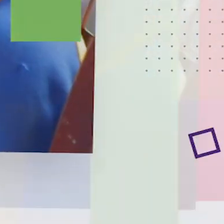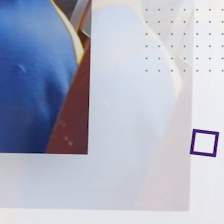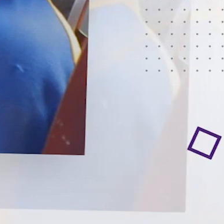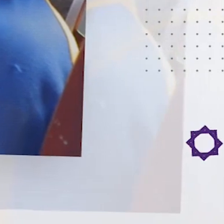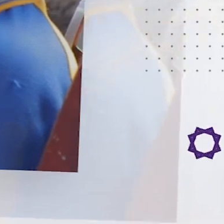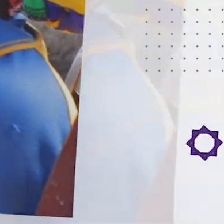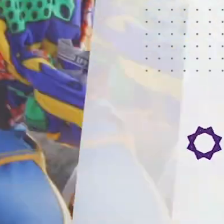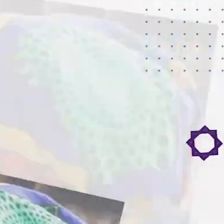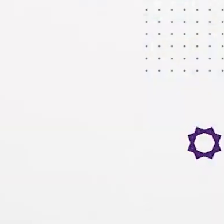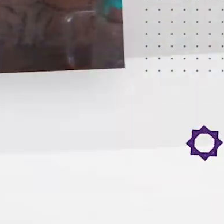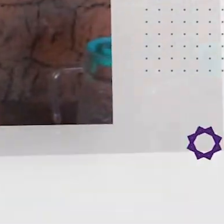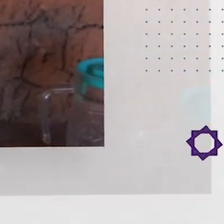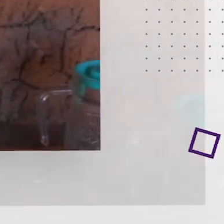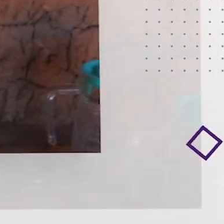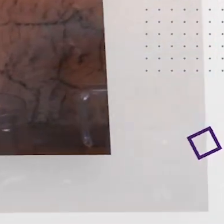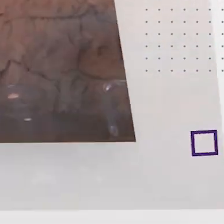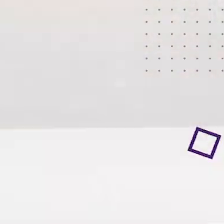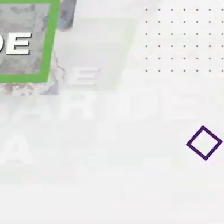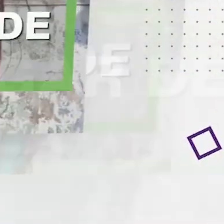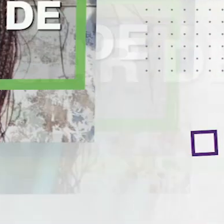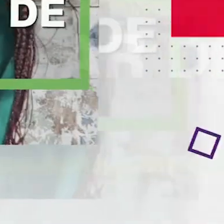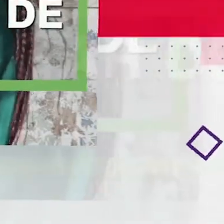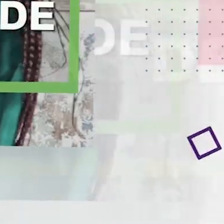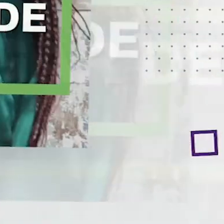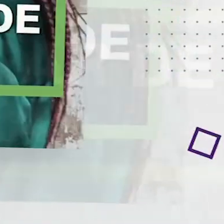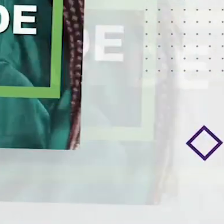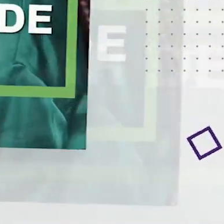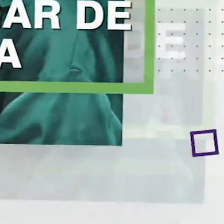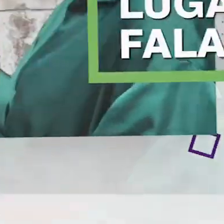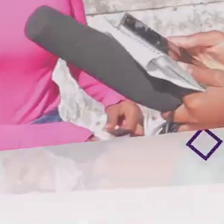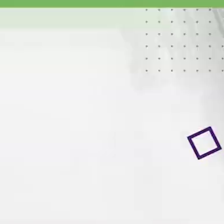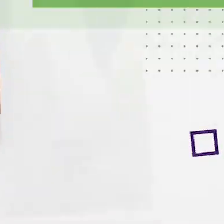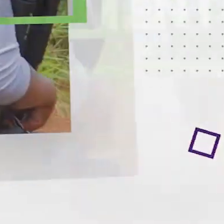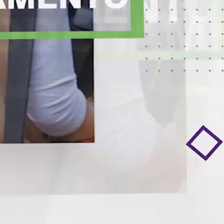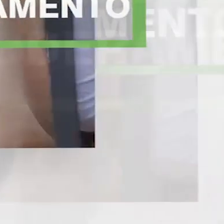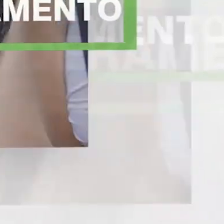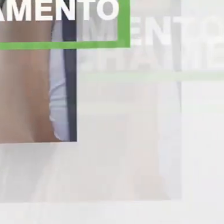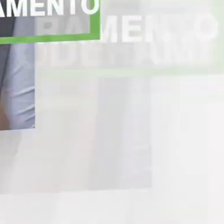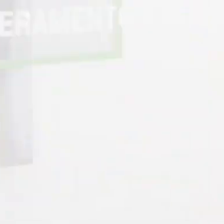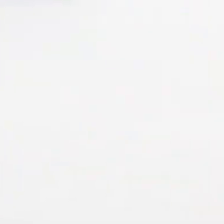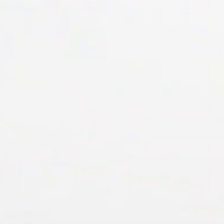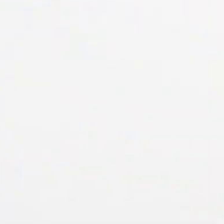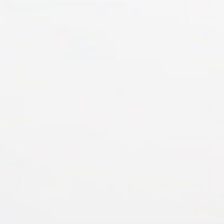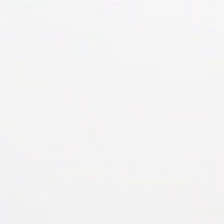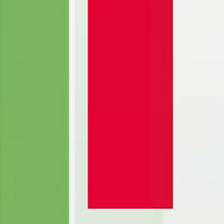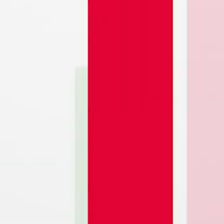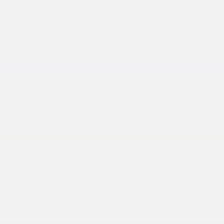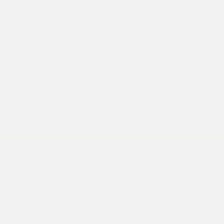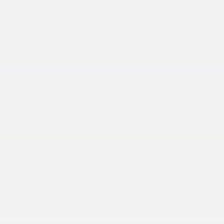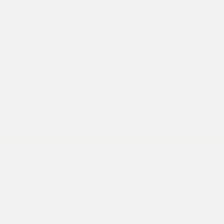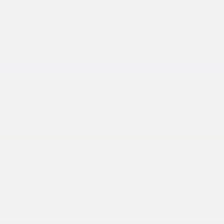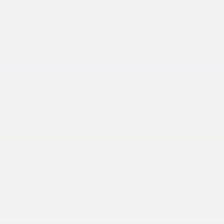maisis temos asas para voa temos asas para voar temos asas para